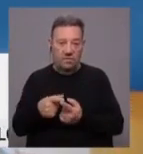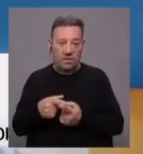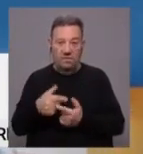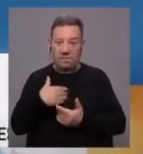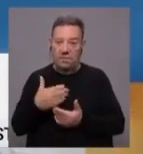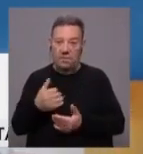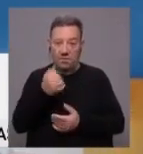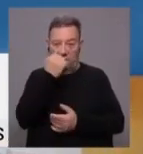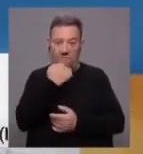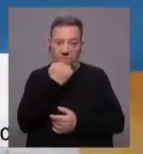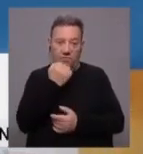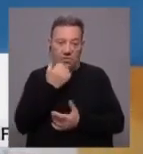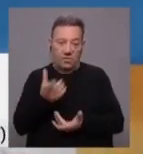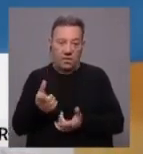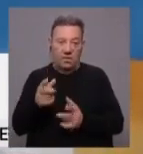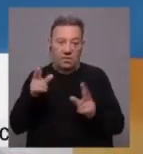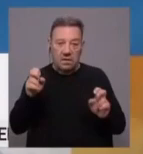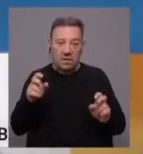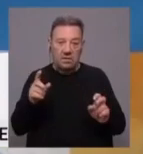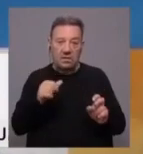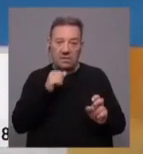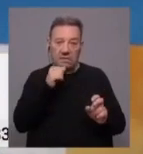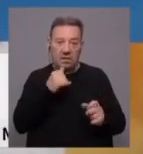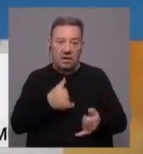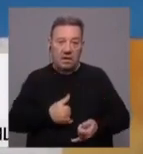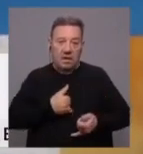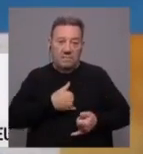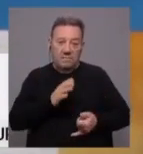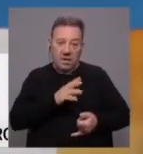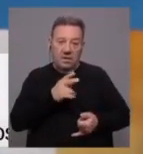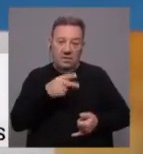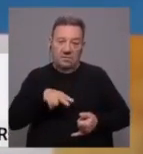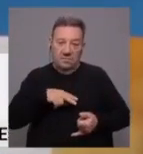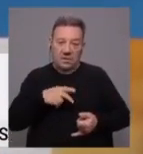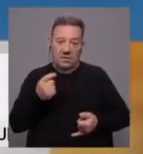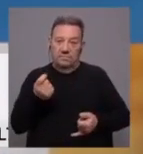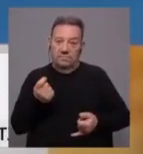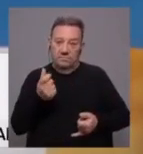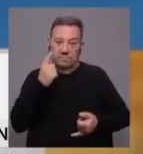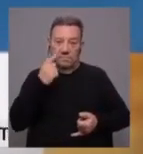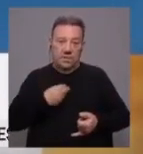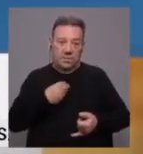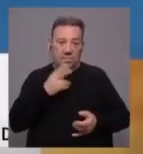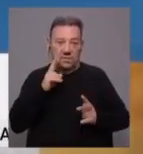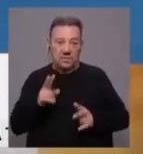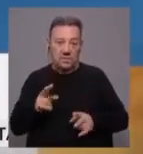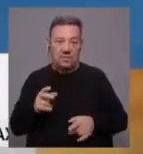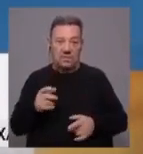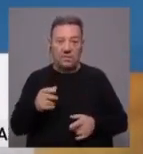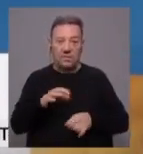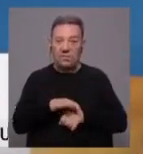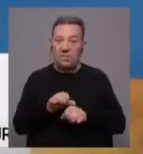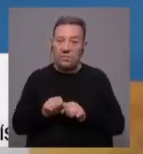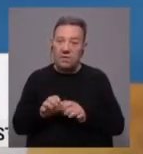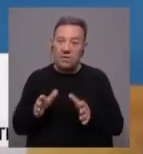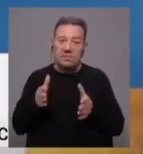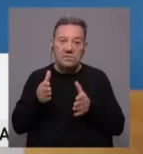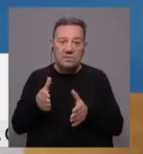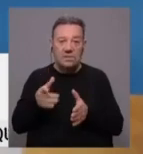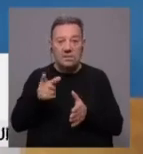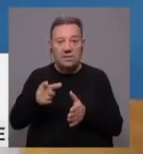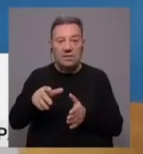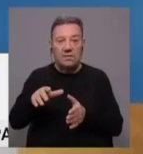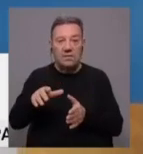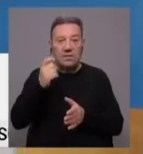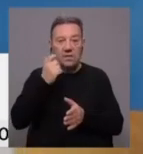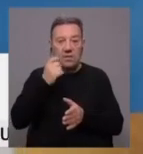cutícula o caso ainda não é alargante Mas merece alguma preocupação o foco da doença foi detectado